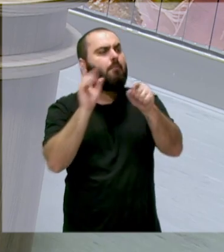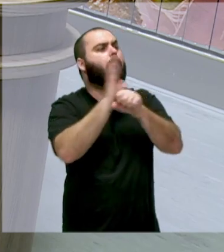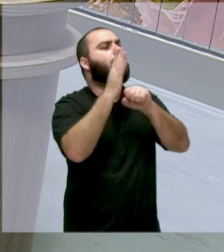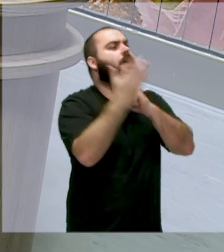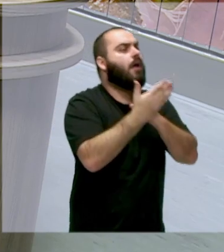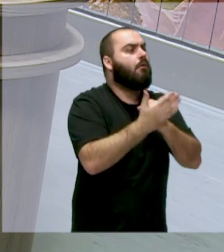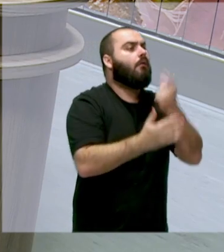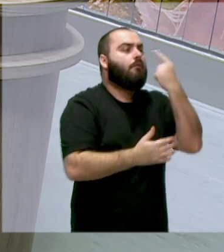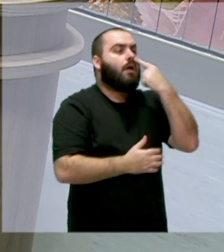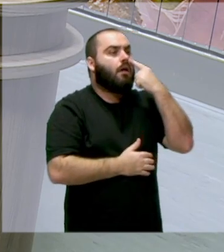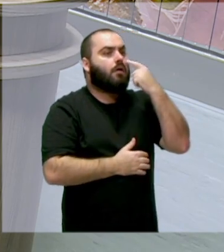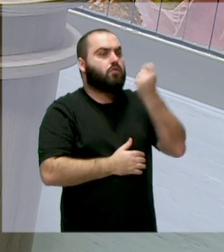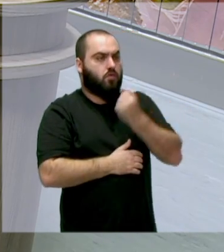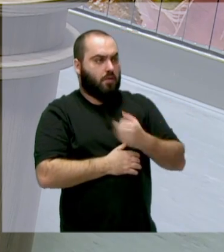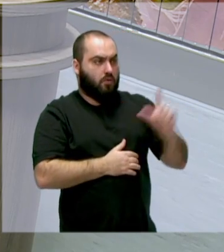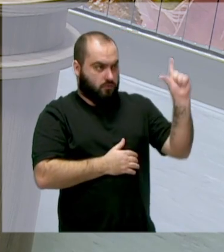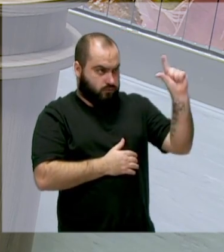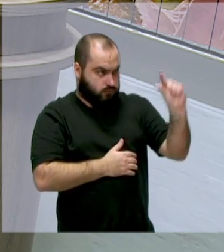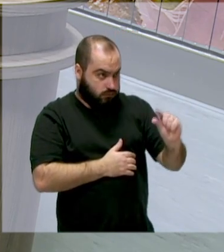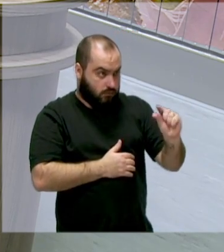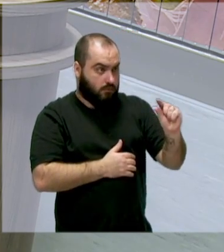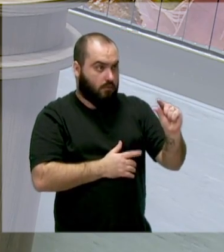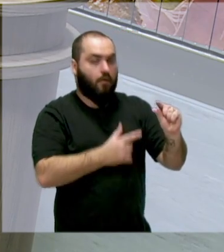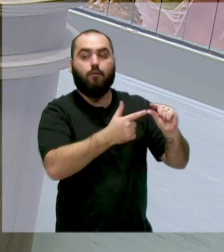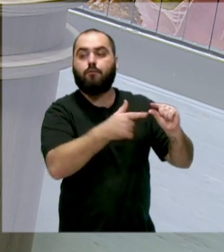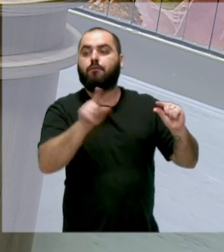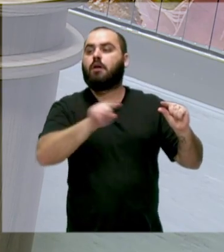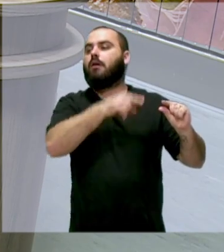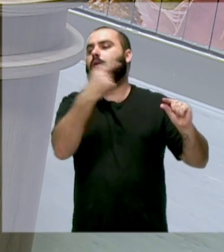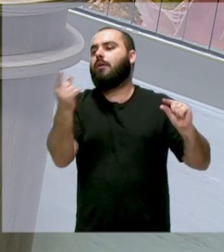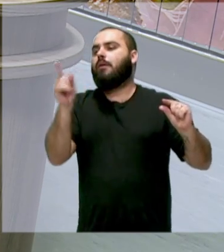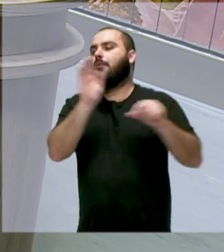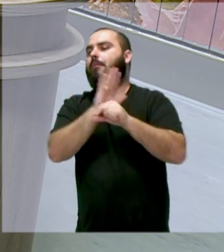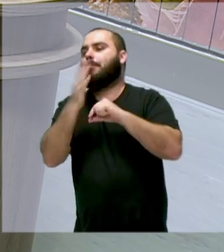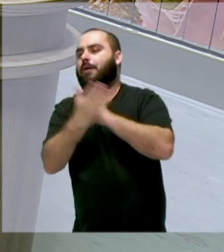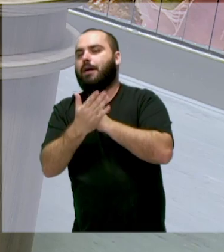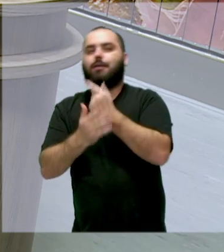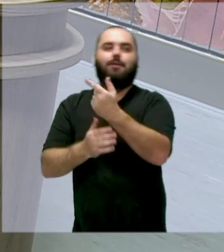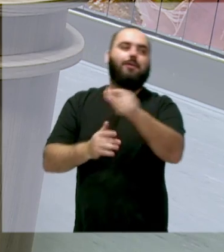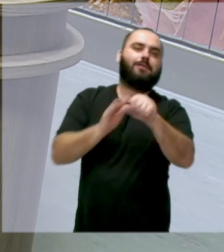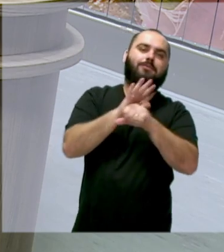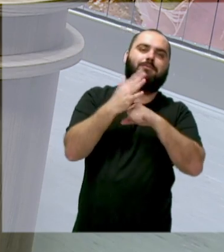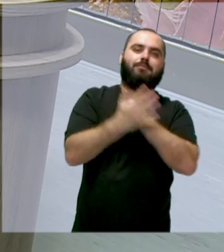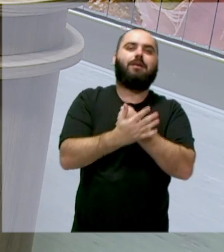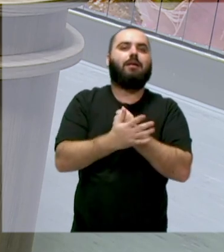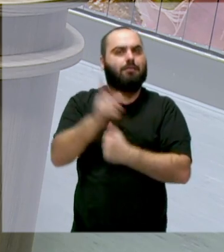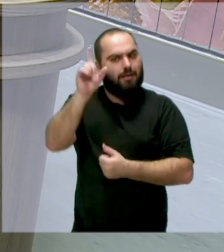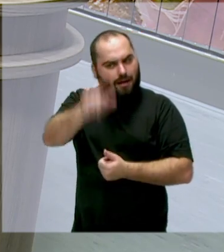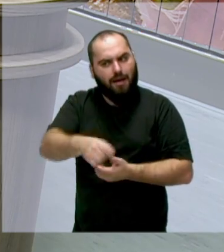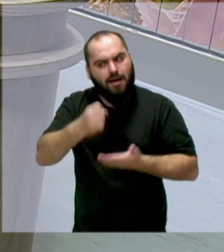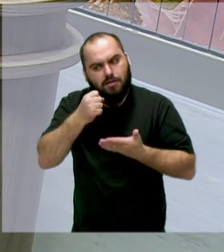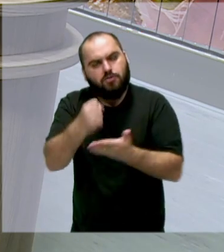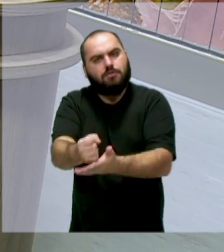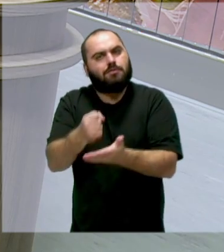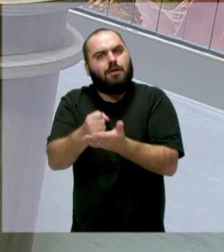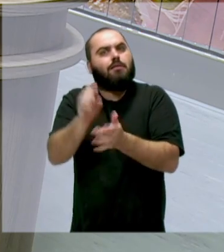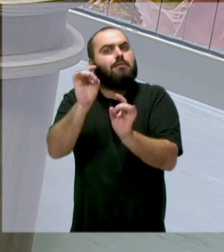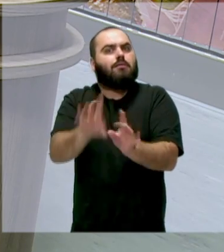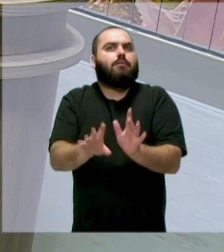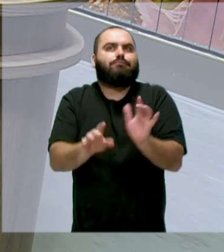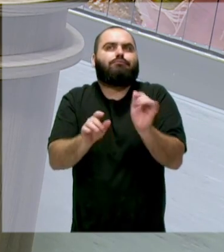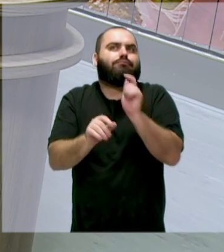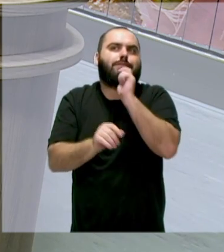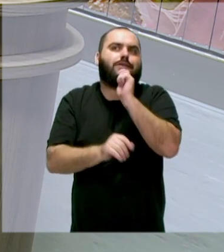diminuiu naquele bairro, aí a gente vai implementando em todo o município. Claro que são ferramentas para ajudar, né? Não adianta eu